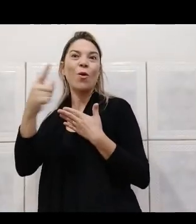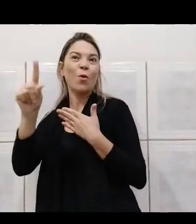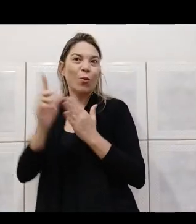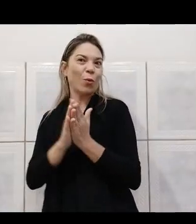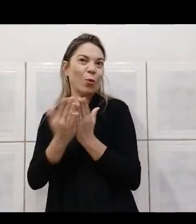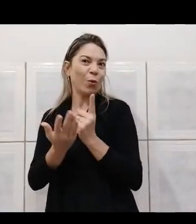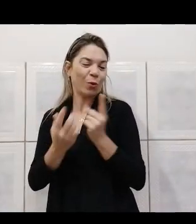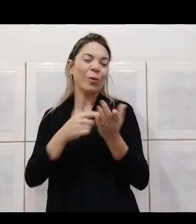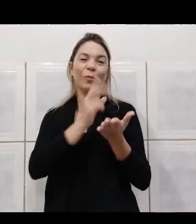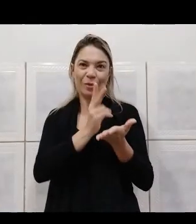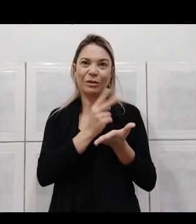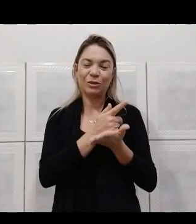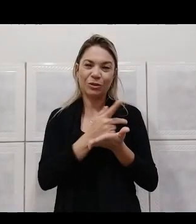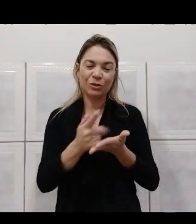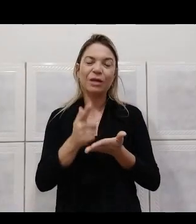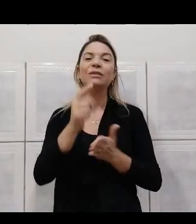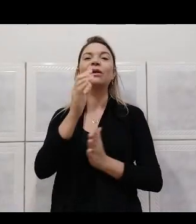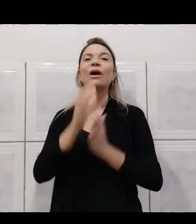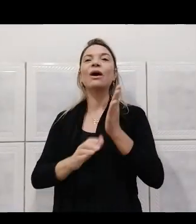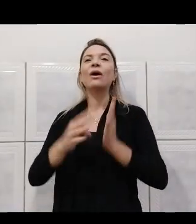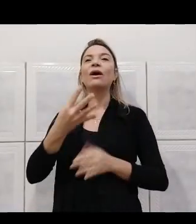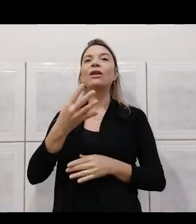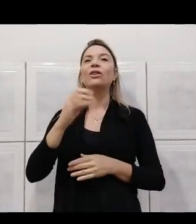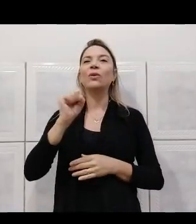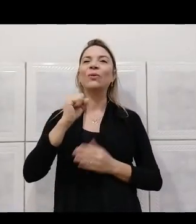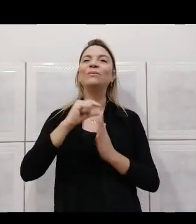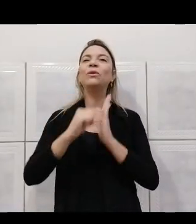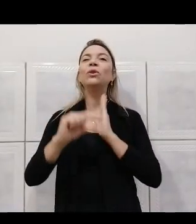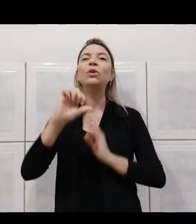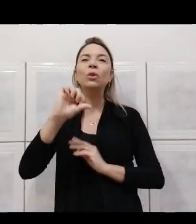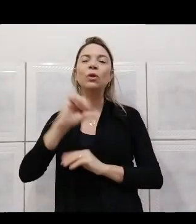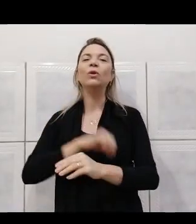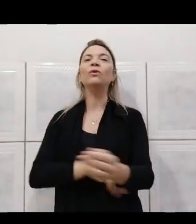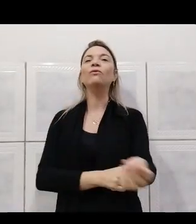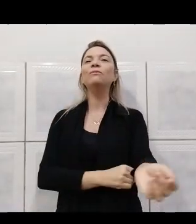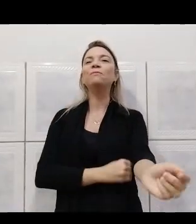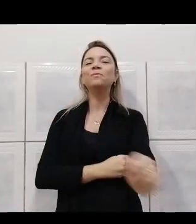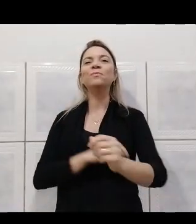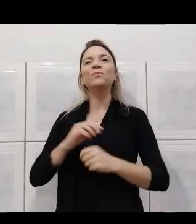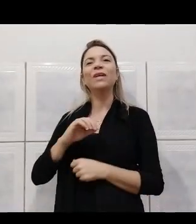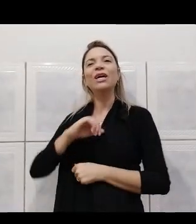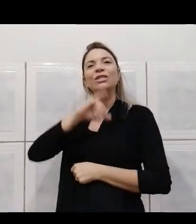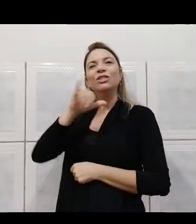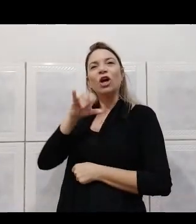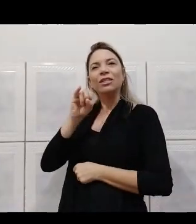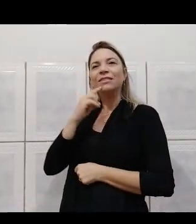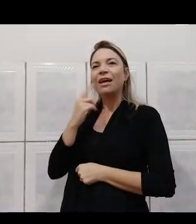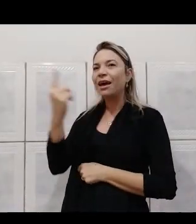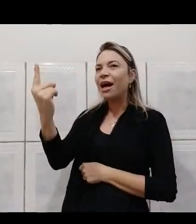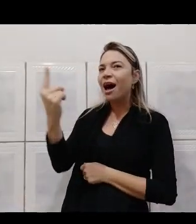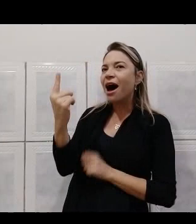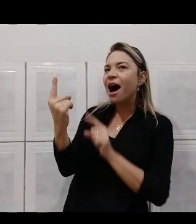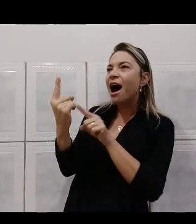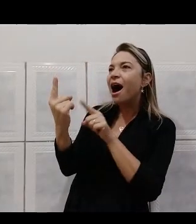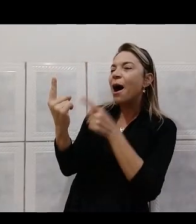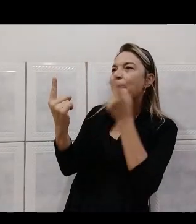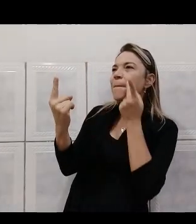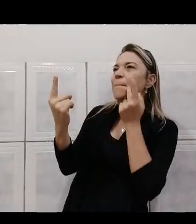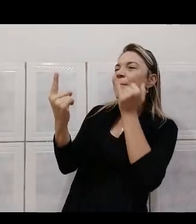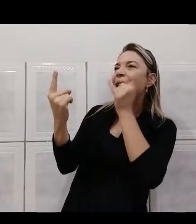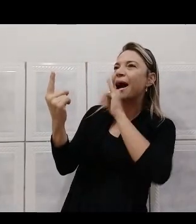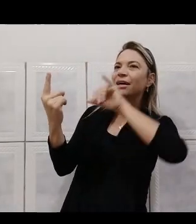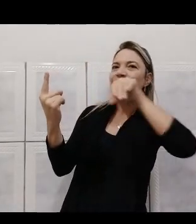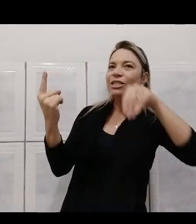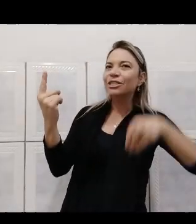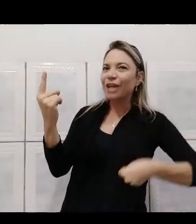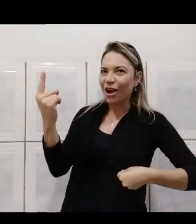9. José então diz ao seu pai Jacó, quando lhe pergunta sobre aqueles